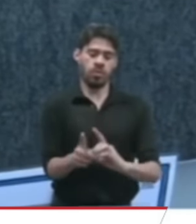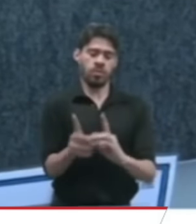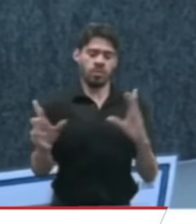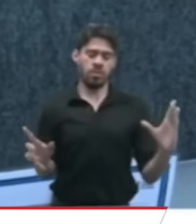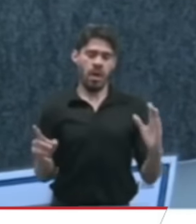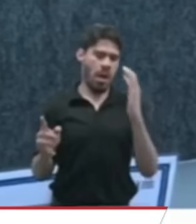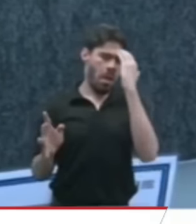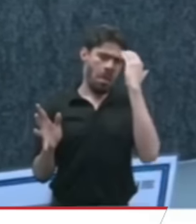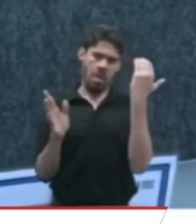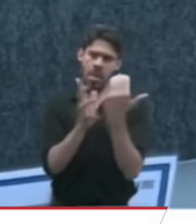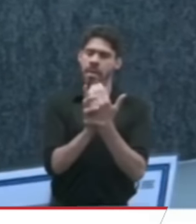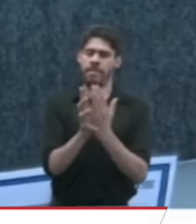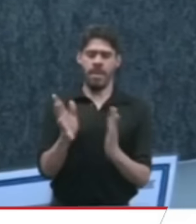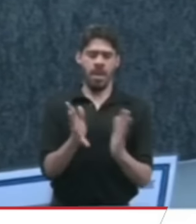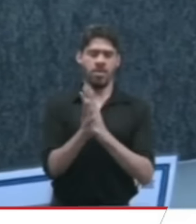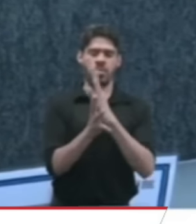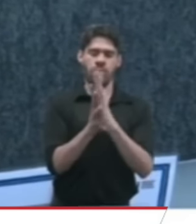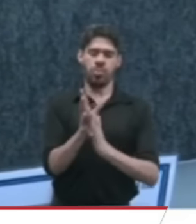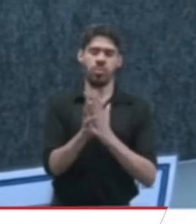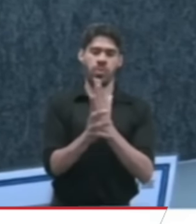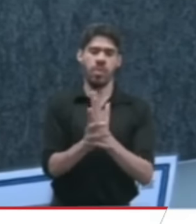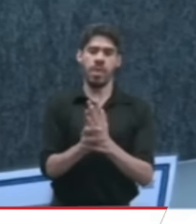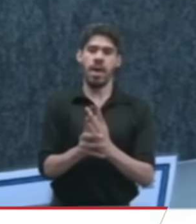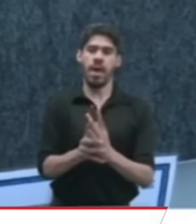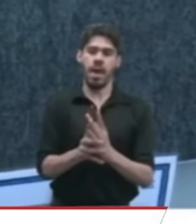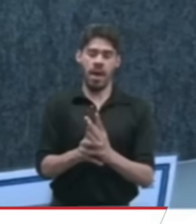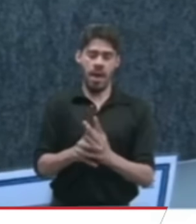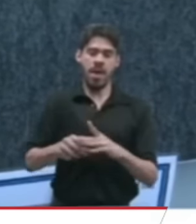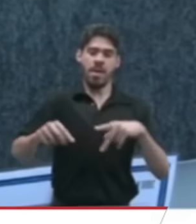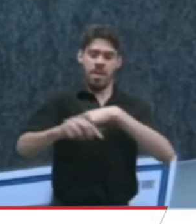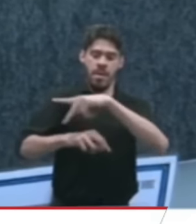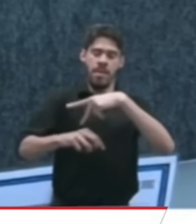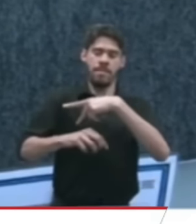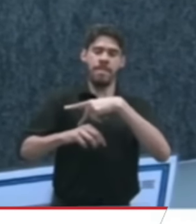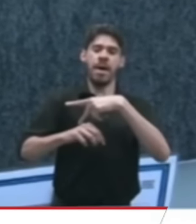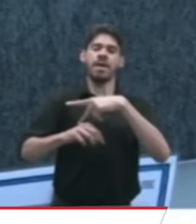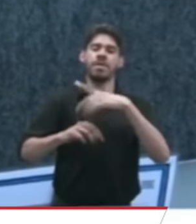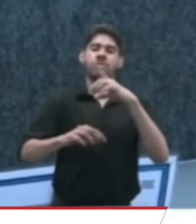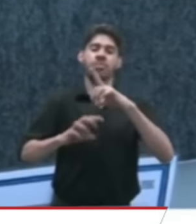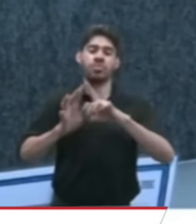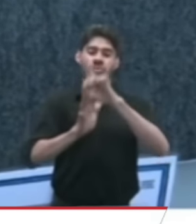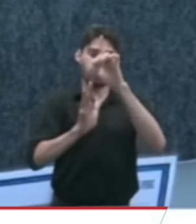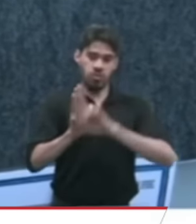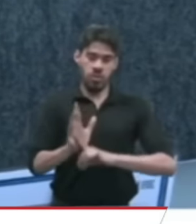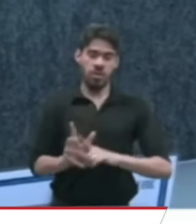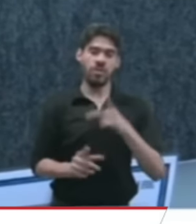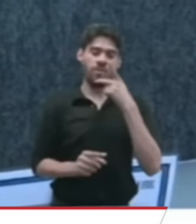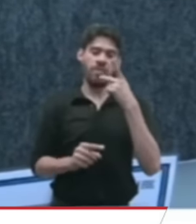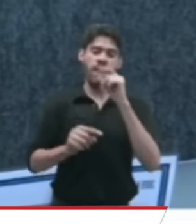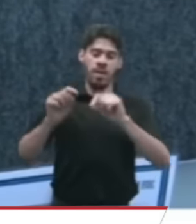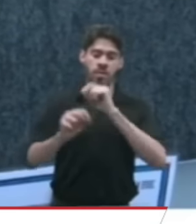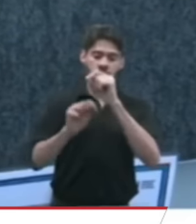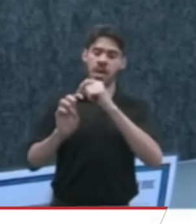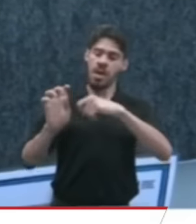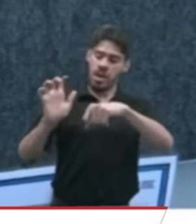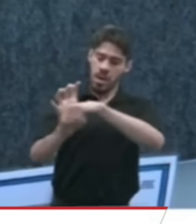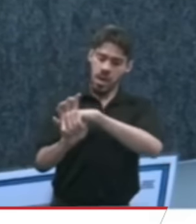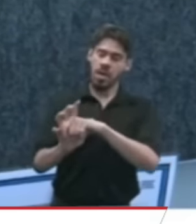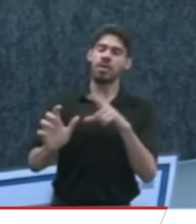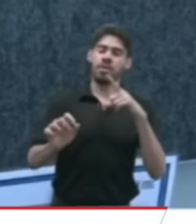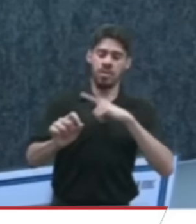desrespeito ao estado de direito nós estamos falando de crimes previstos no código